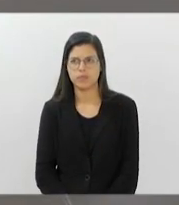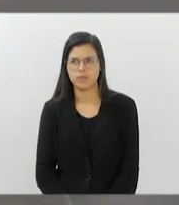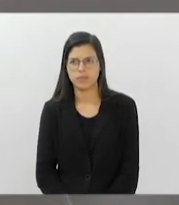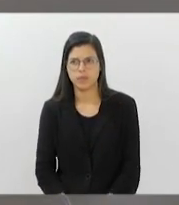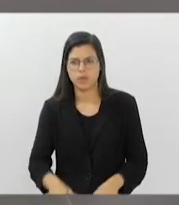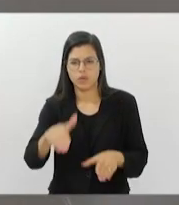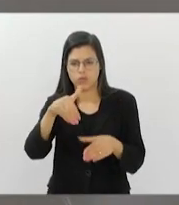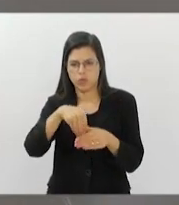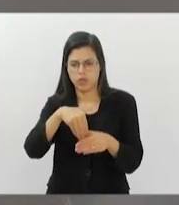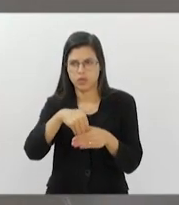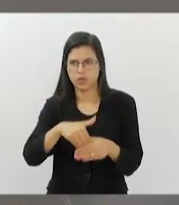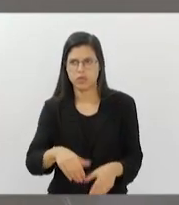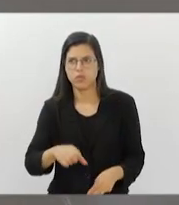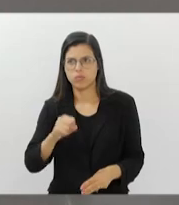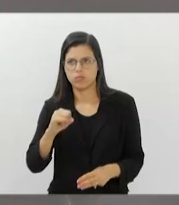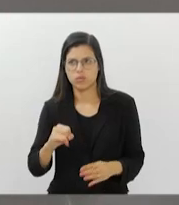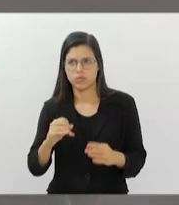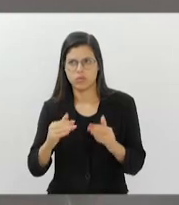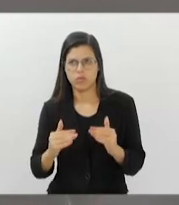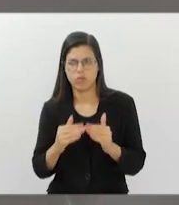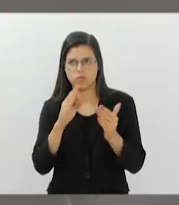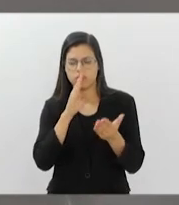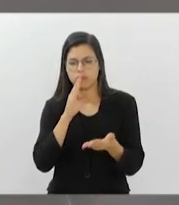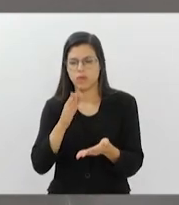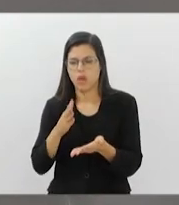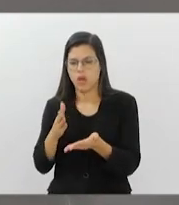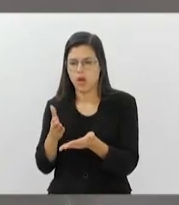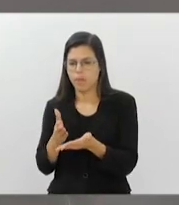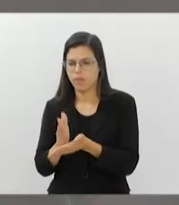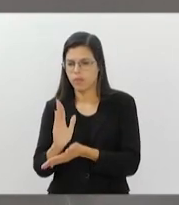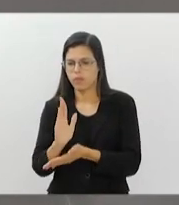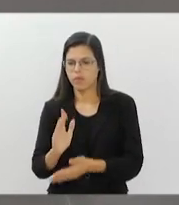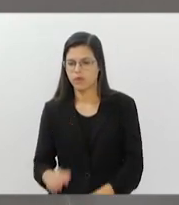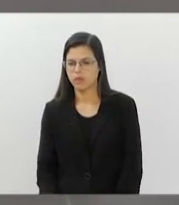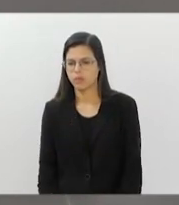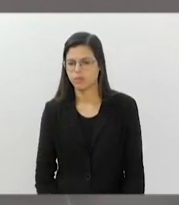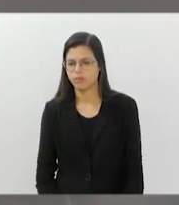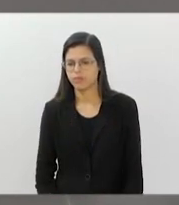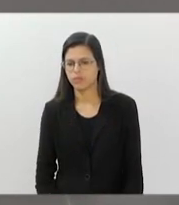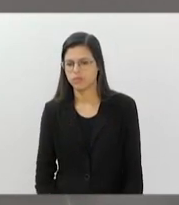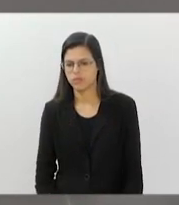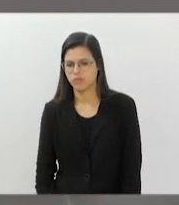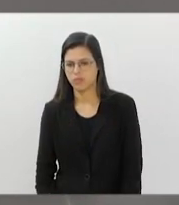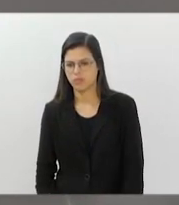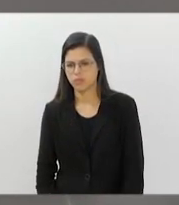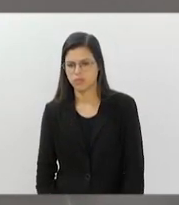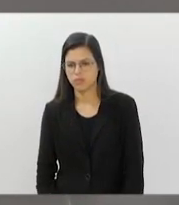Em votação, os senhores acordam, permaneçam como estão. Aprovado.